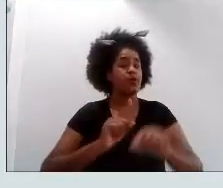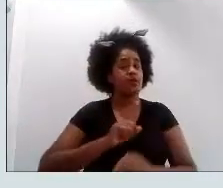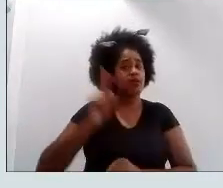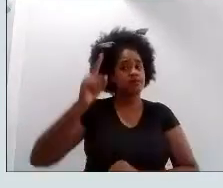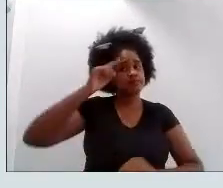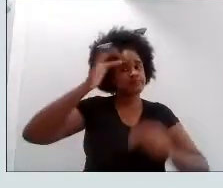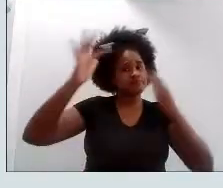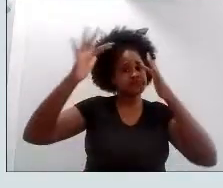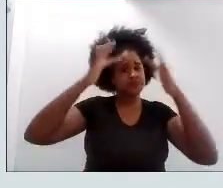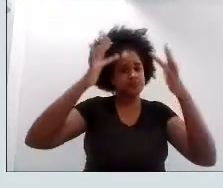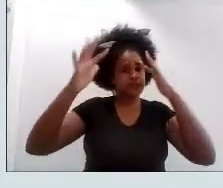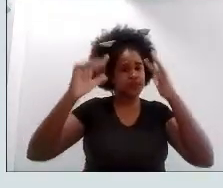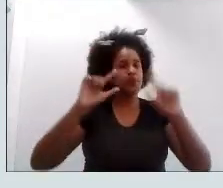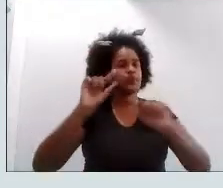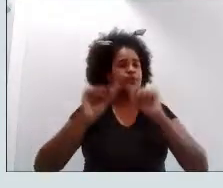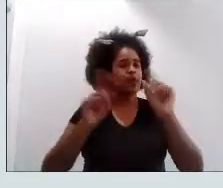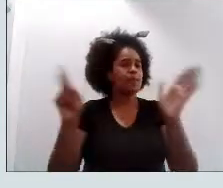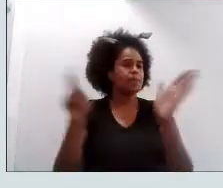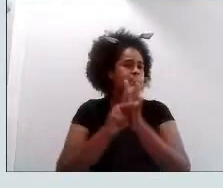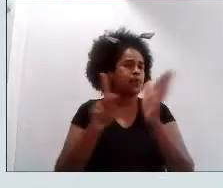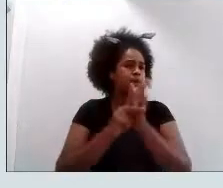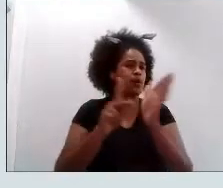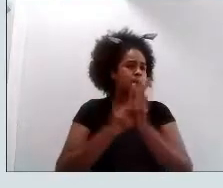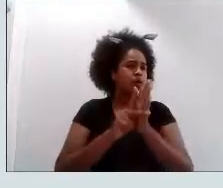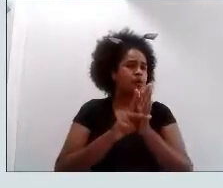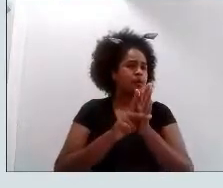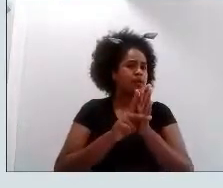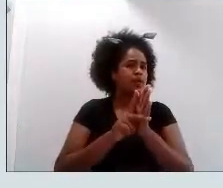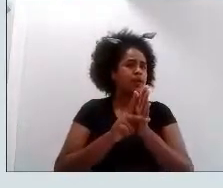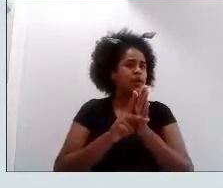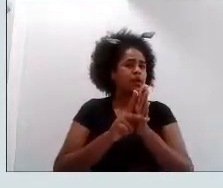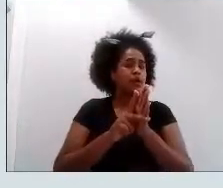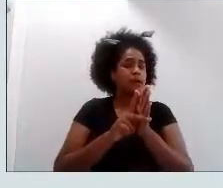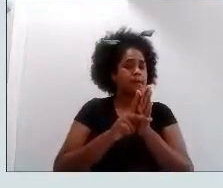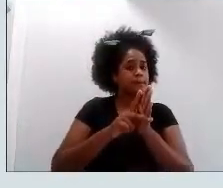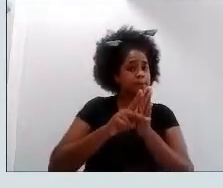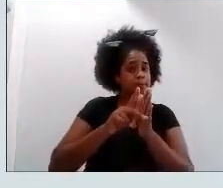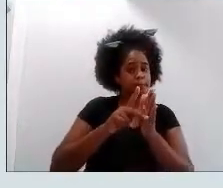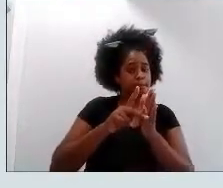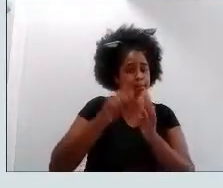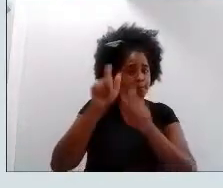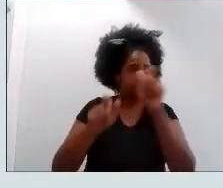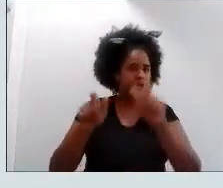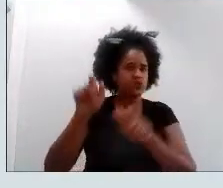é muito própria do olhar eurocêntrico